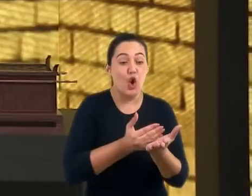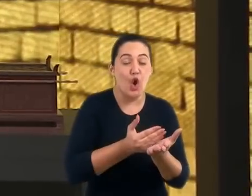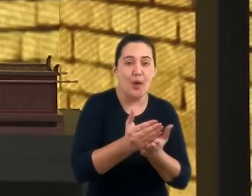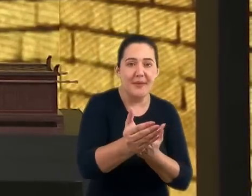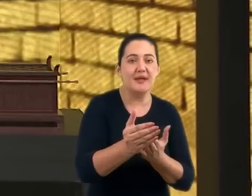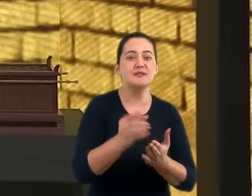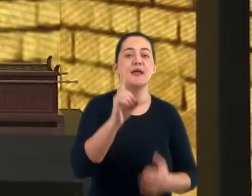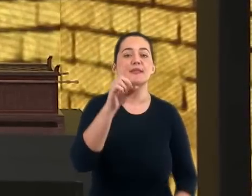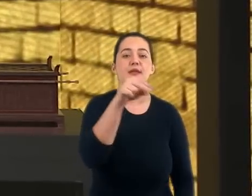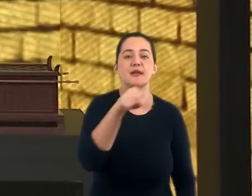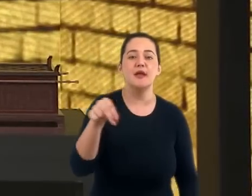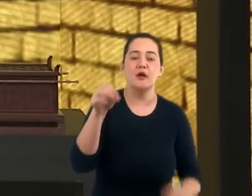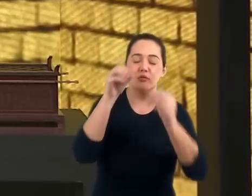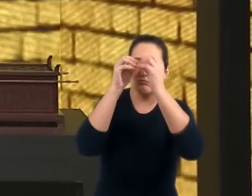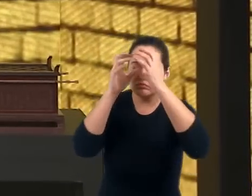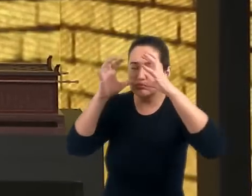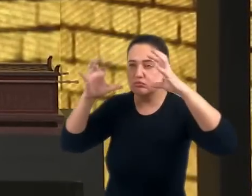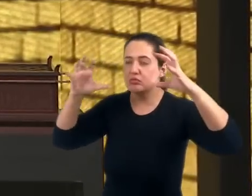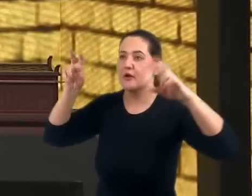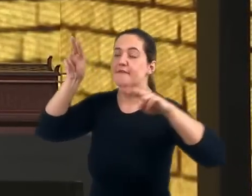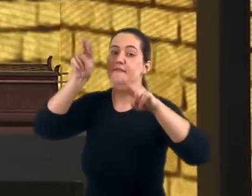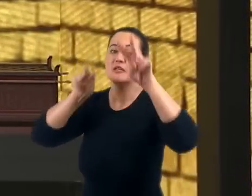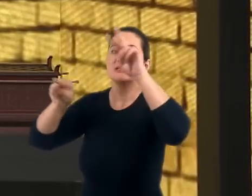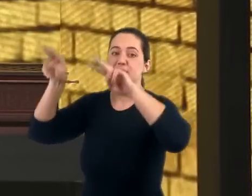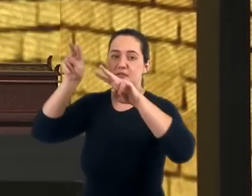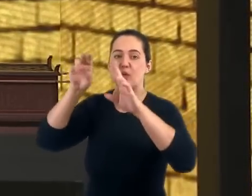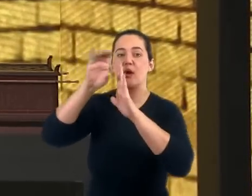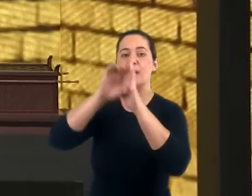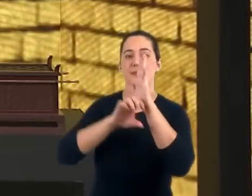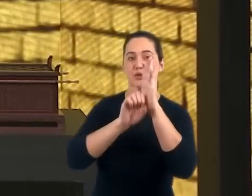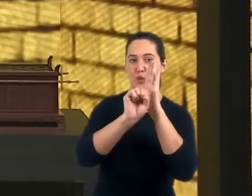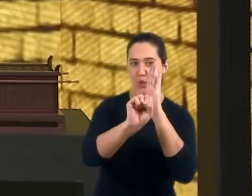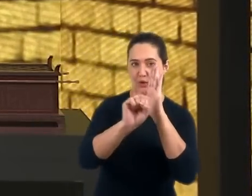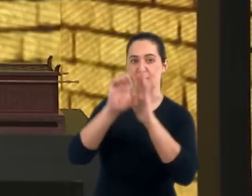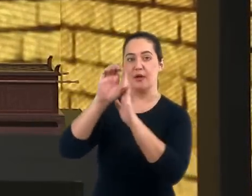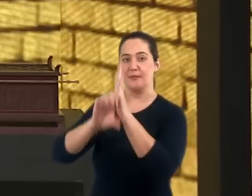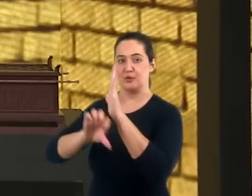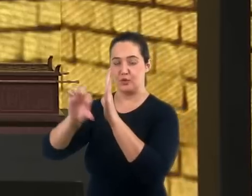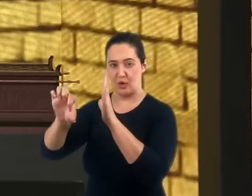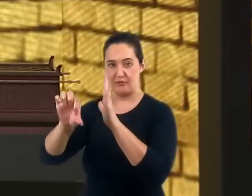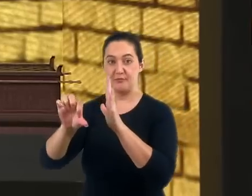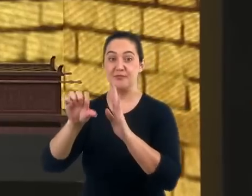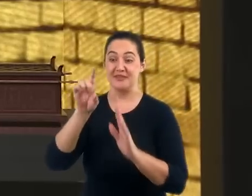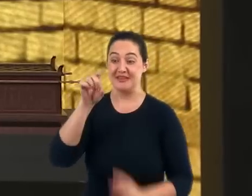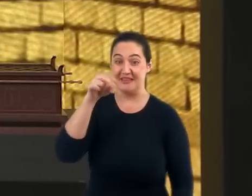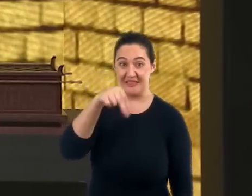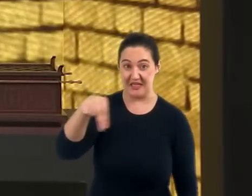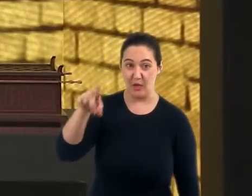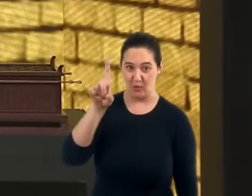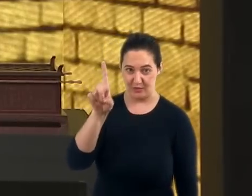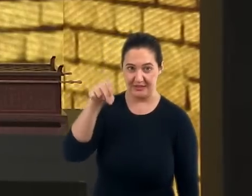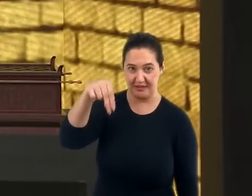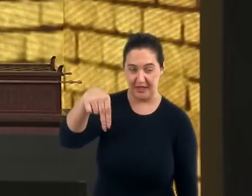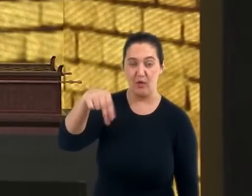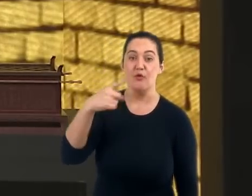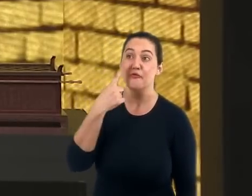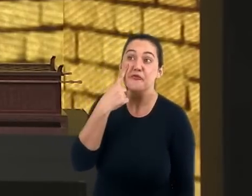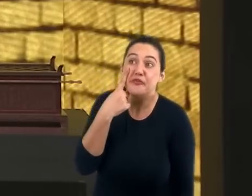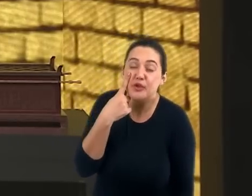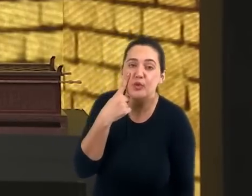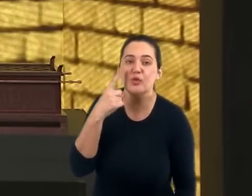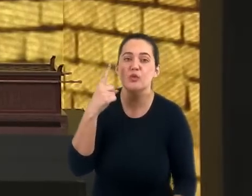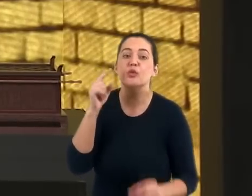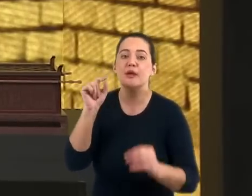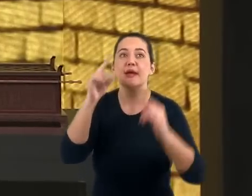visões de Daniel, capítulo 8 e capítulo 9. Daniel viu em visão o santuário celestial e a